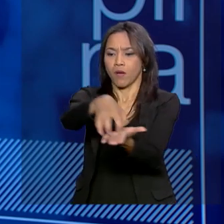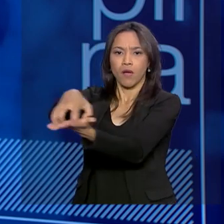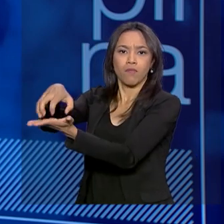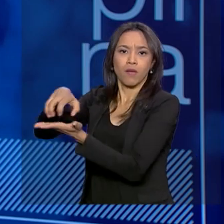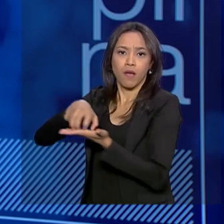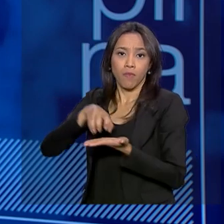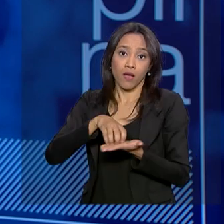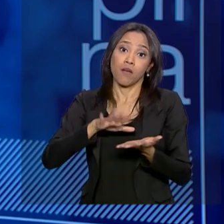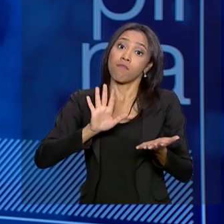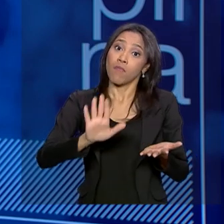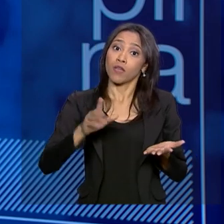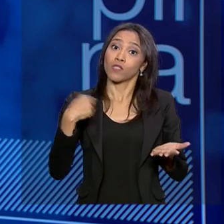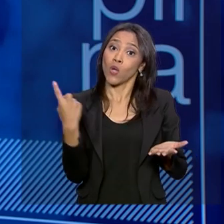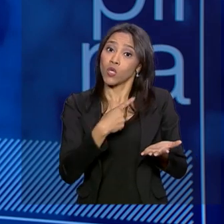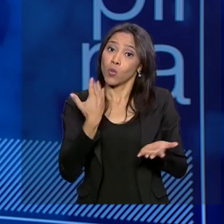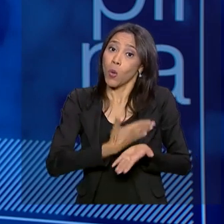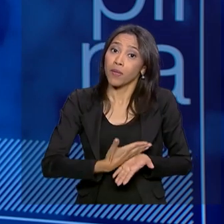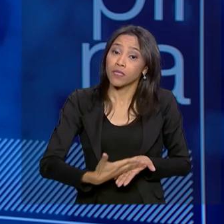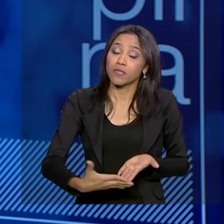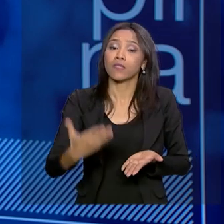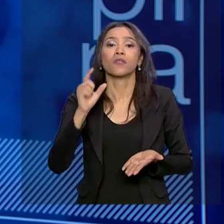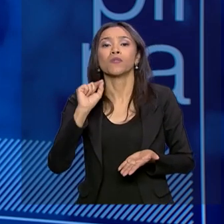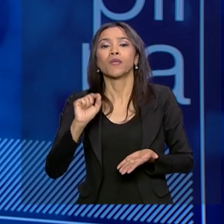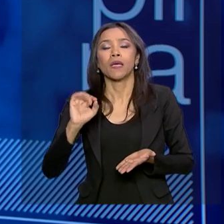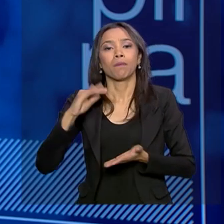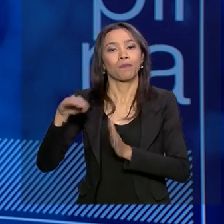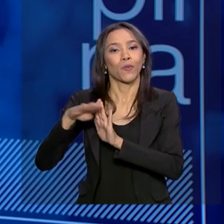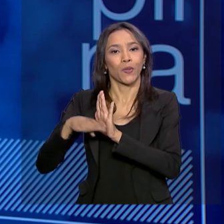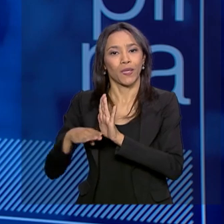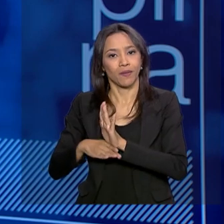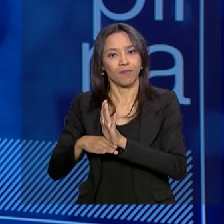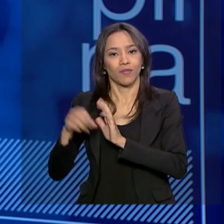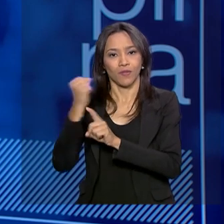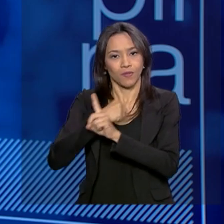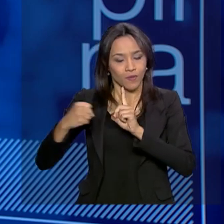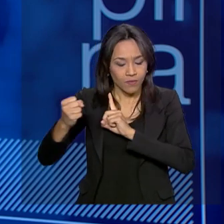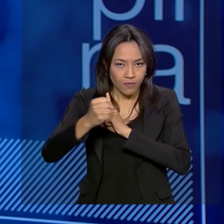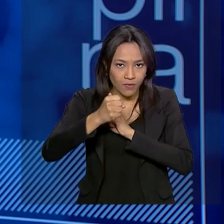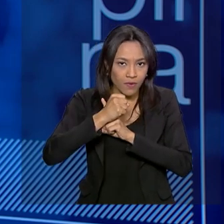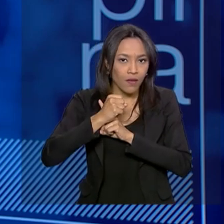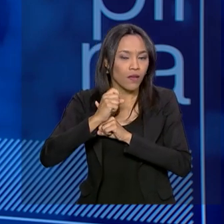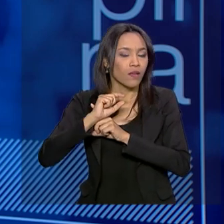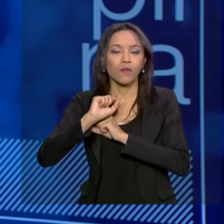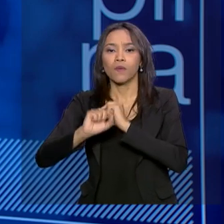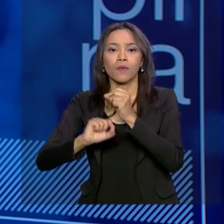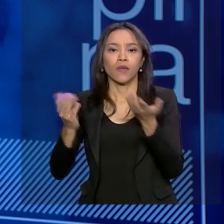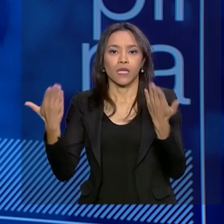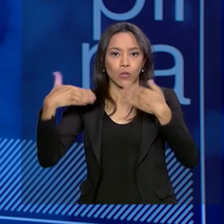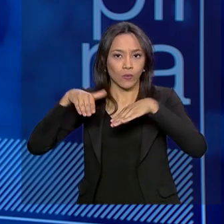dos nossos jovens. Vamos buscar, com os programas sociais, a inclusão